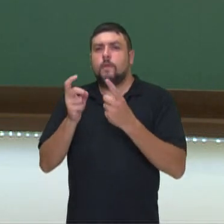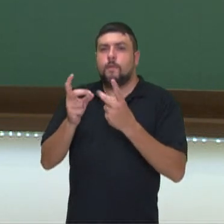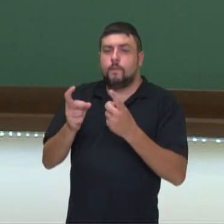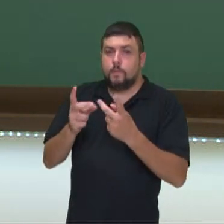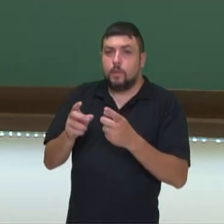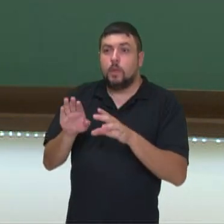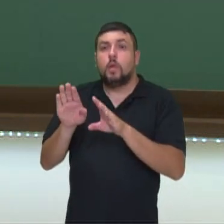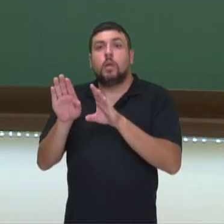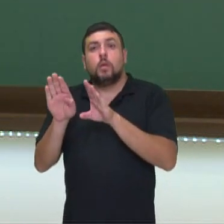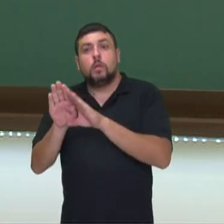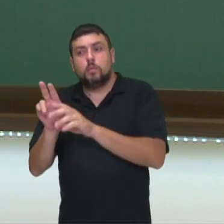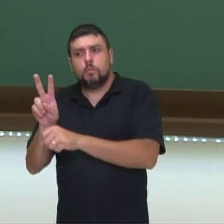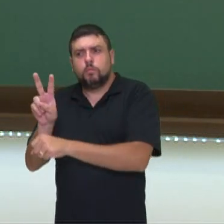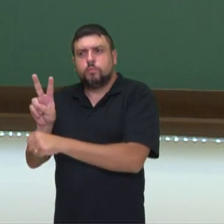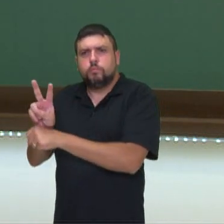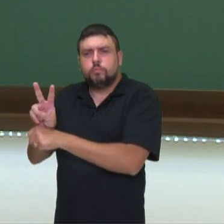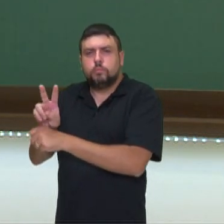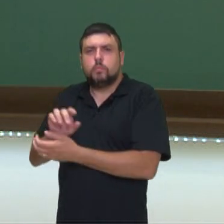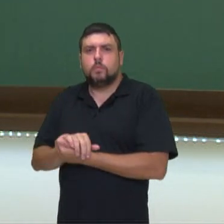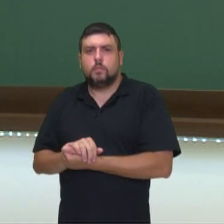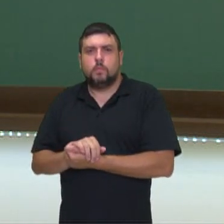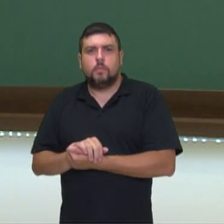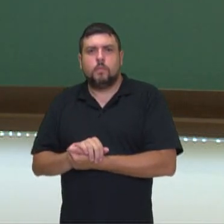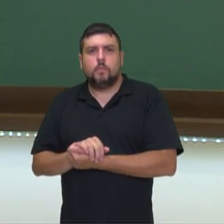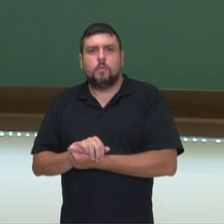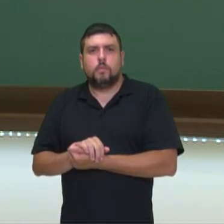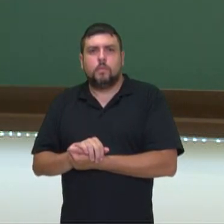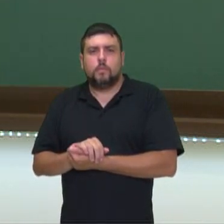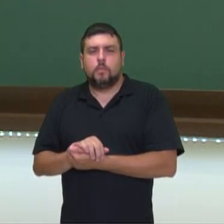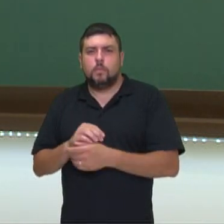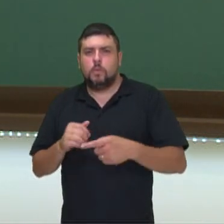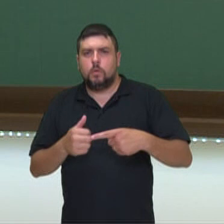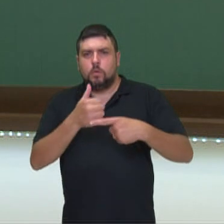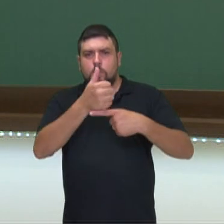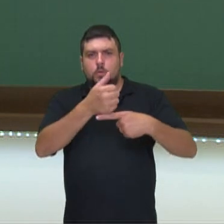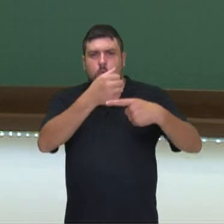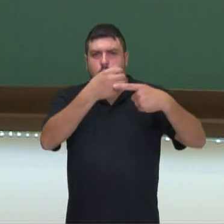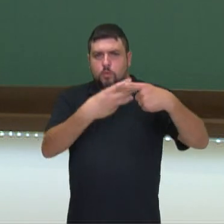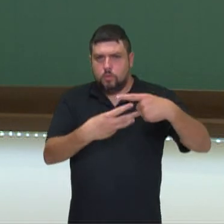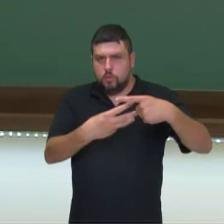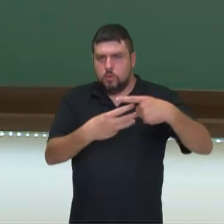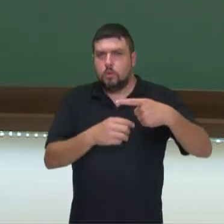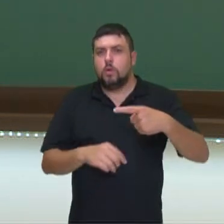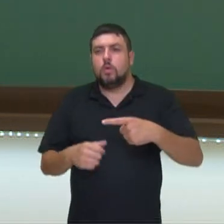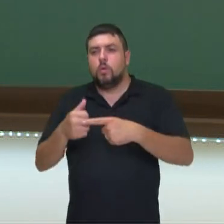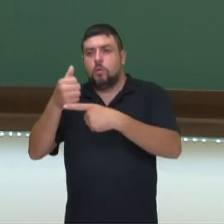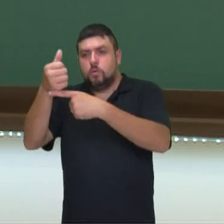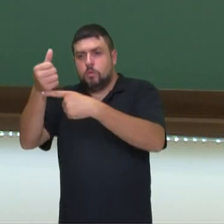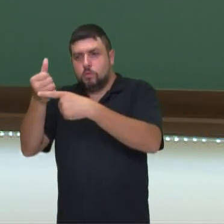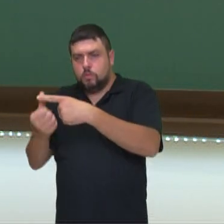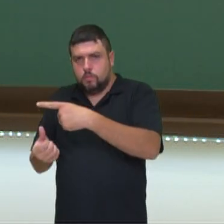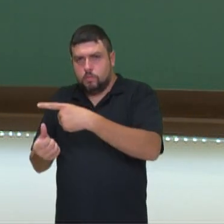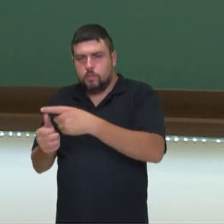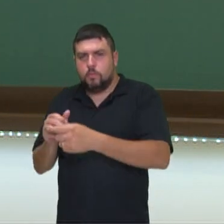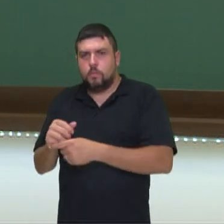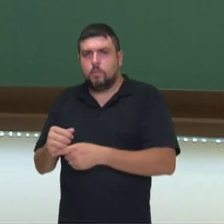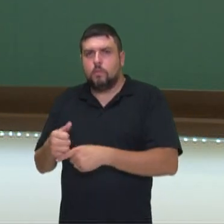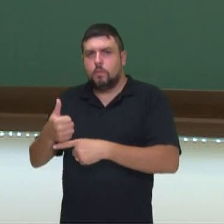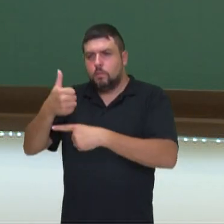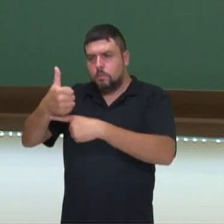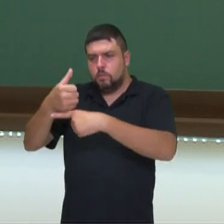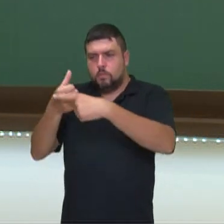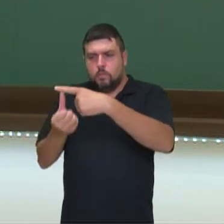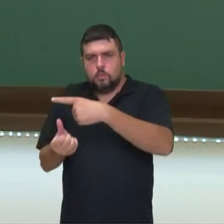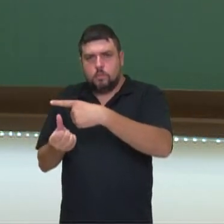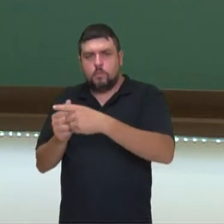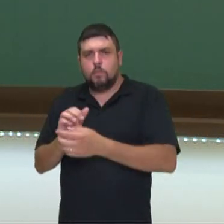reservada? Veja bem, eu tenho 1/3 dos apartamentos que foi vendido e 1/6 que foi reservado. Então, a fração que foi